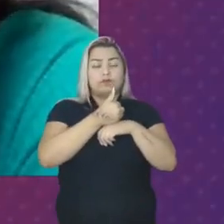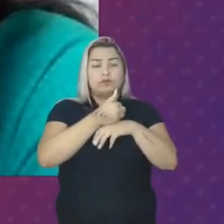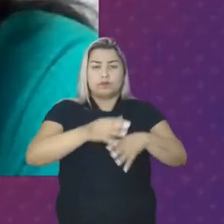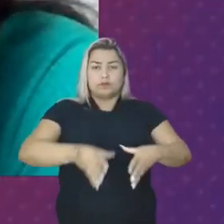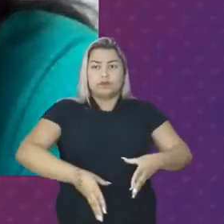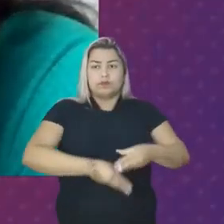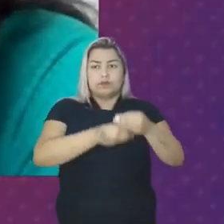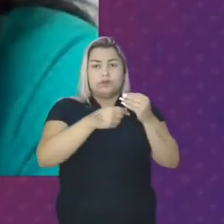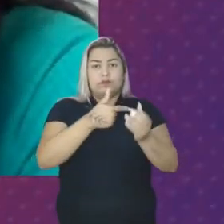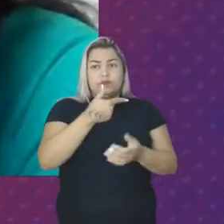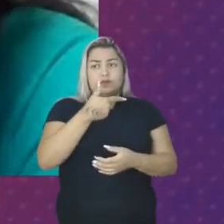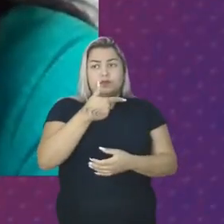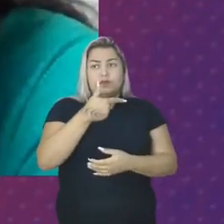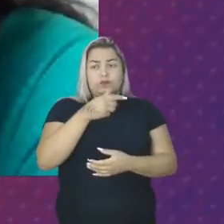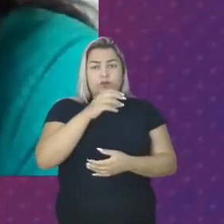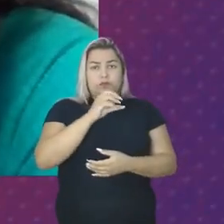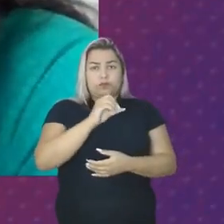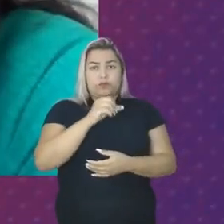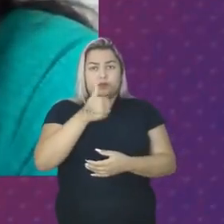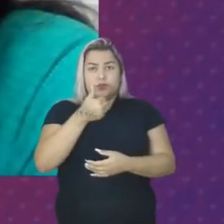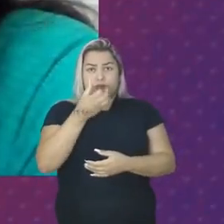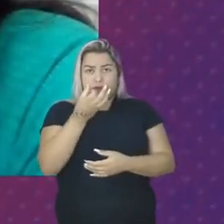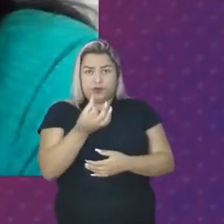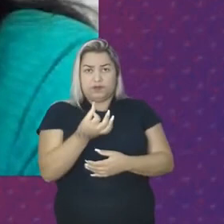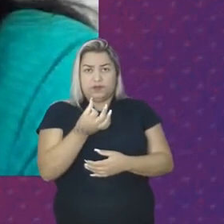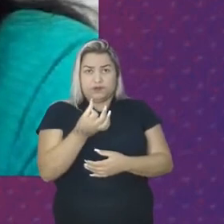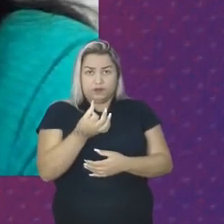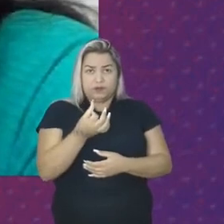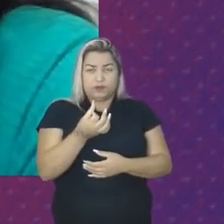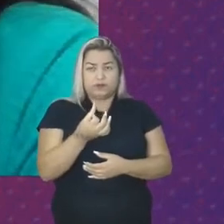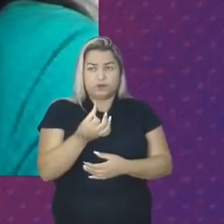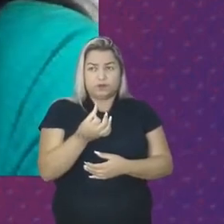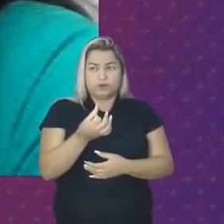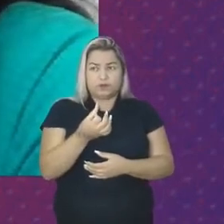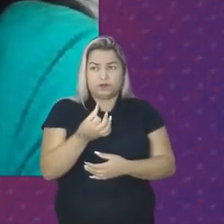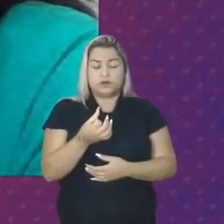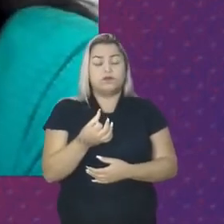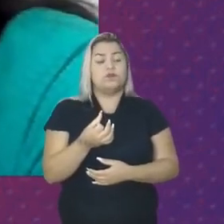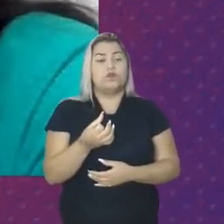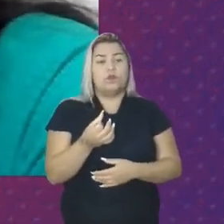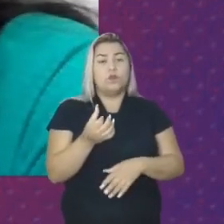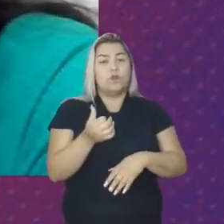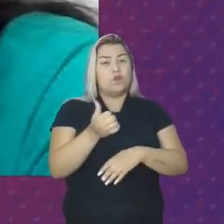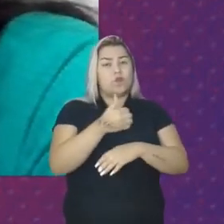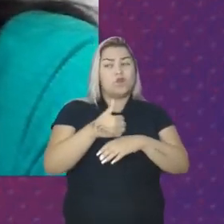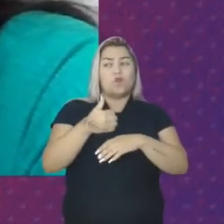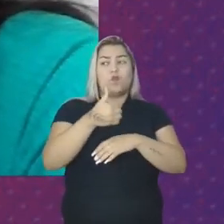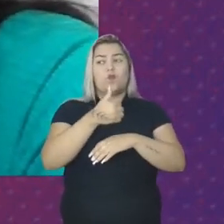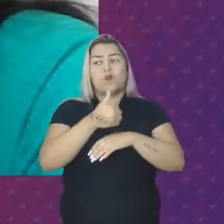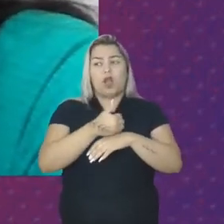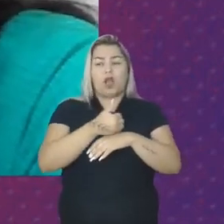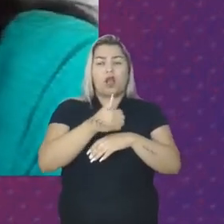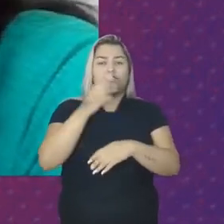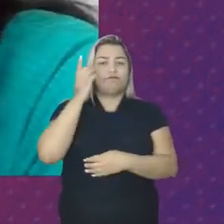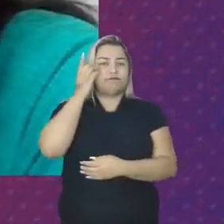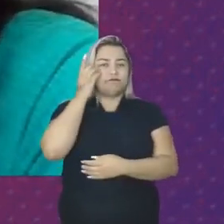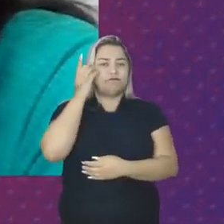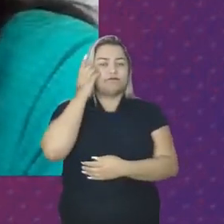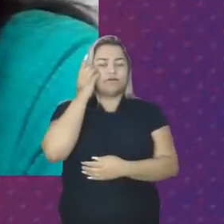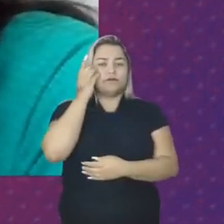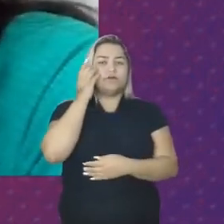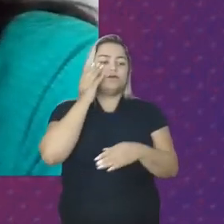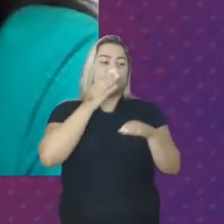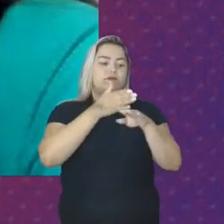implementado em 2016, né, com o impeachment da presidenta Dilma, A gente tem a entrada